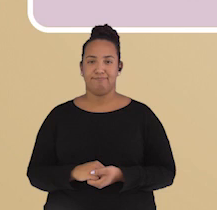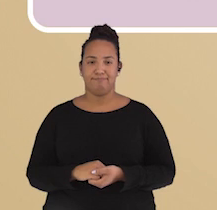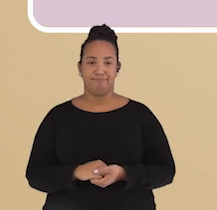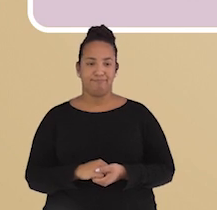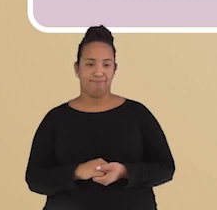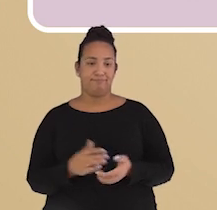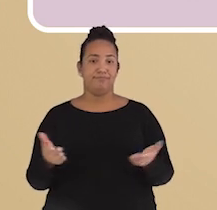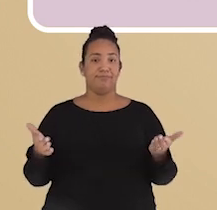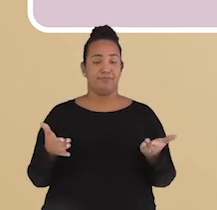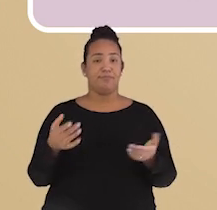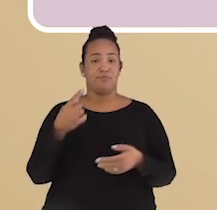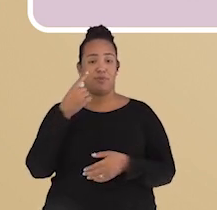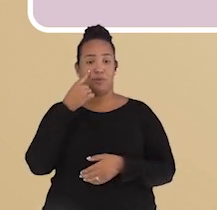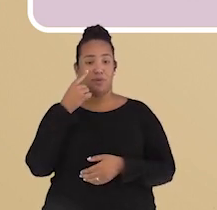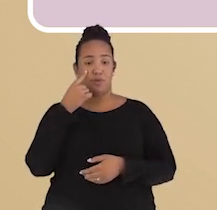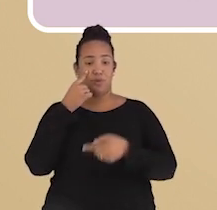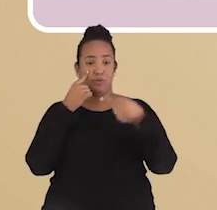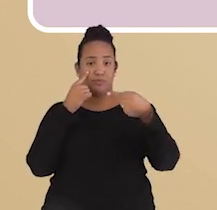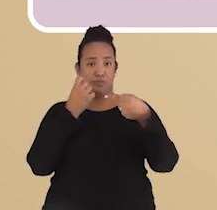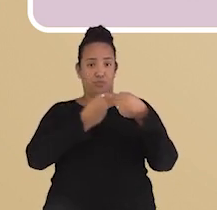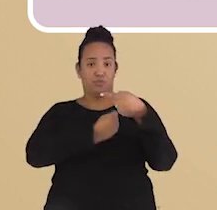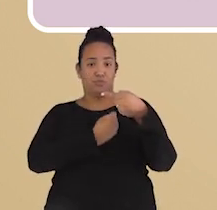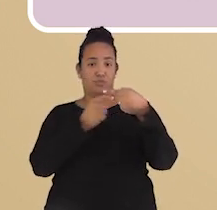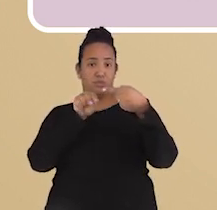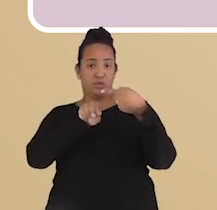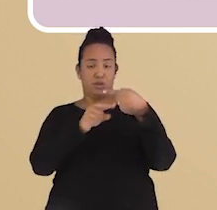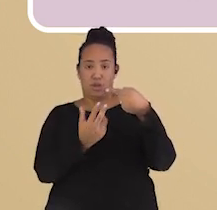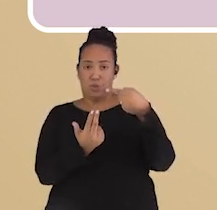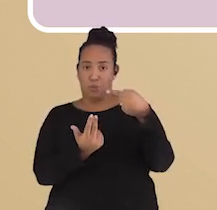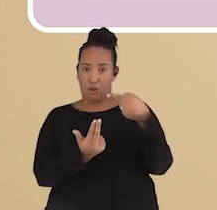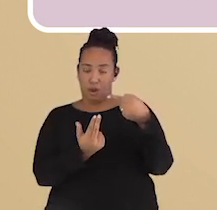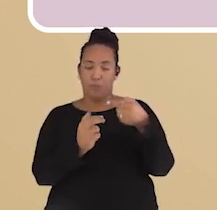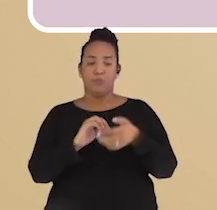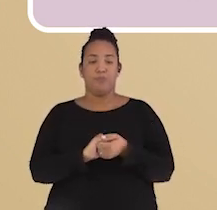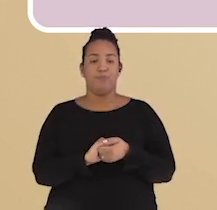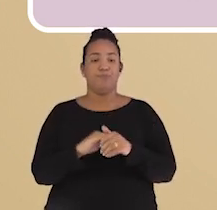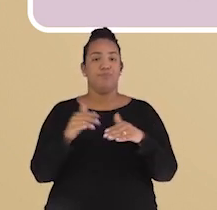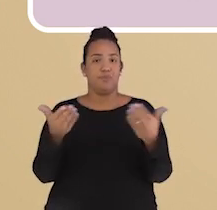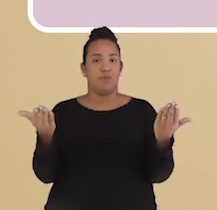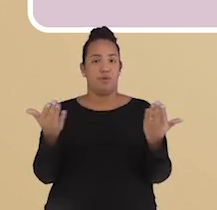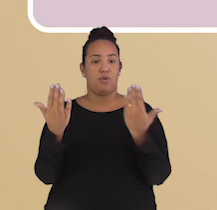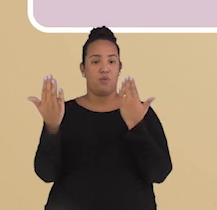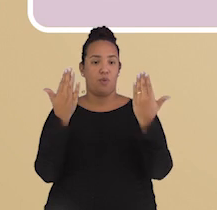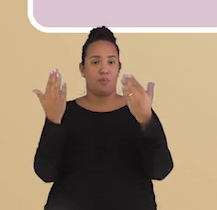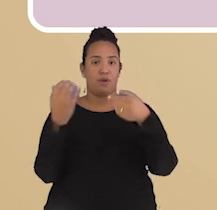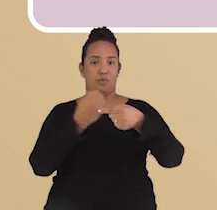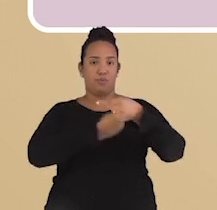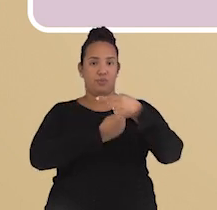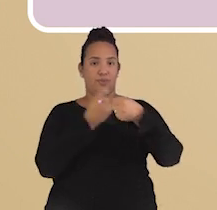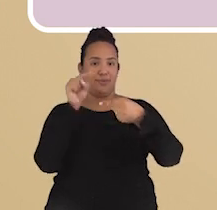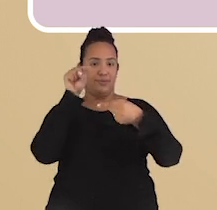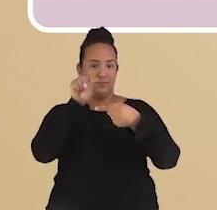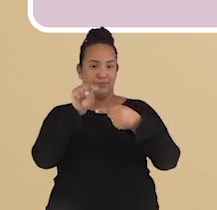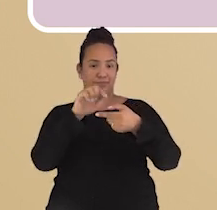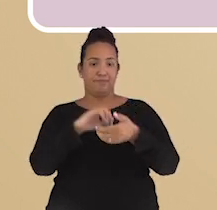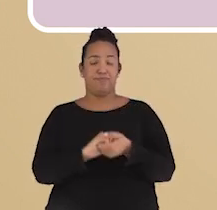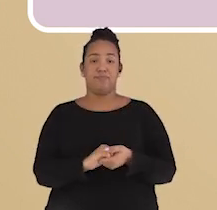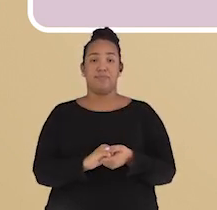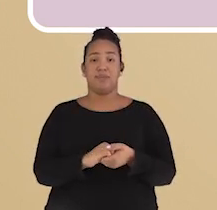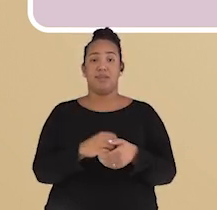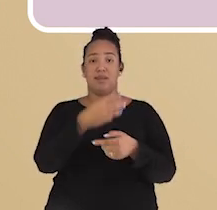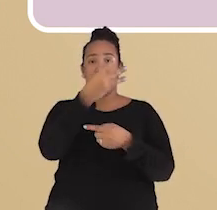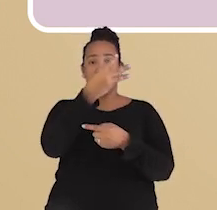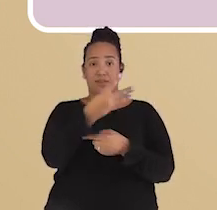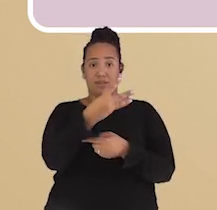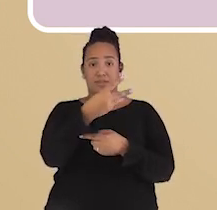Observe que os denominadores são iguais. Então, vamos comparar os numeradores. 3 é maior do que